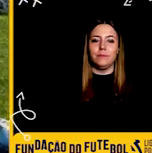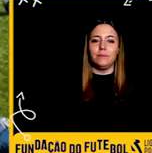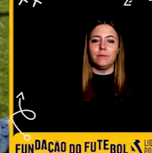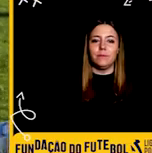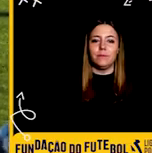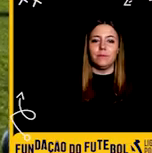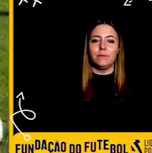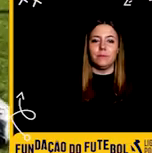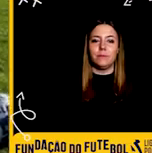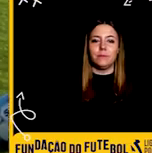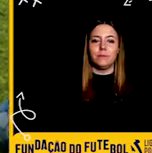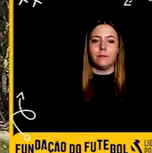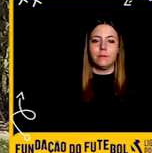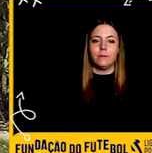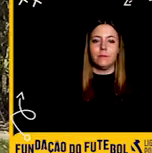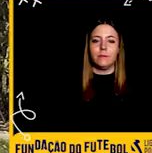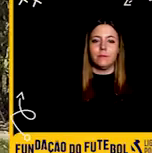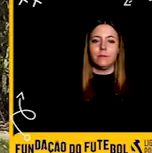Vamos ver.